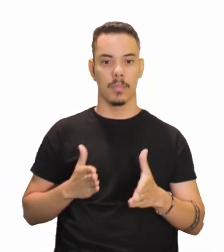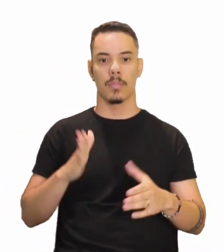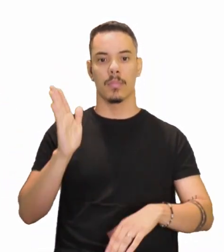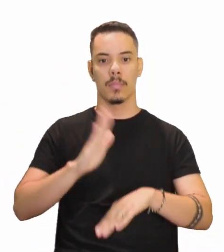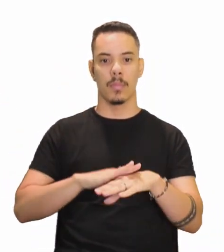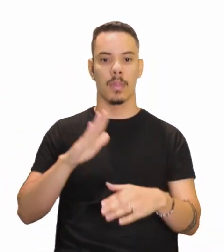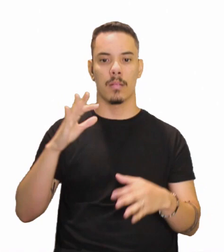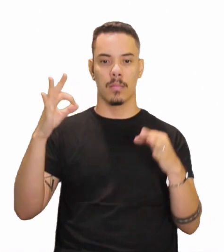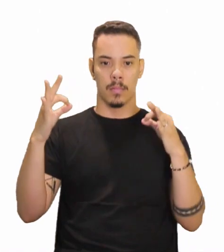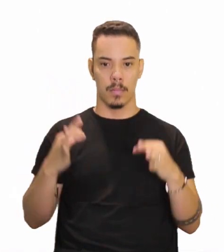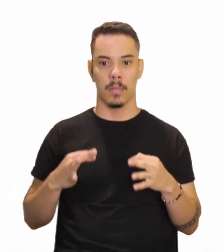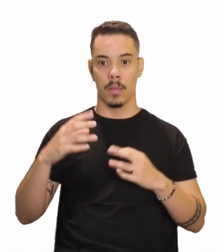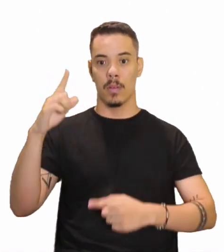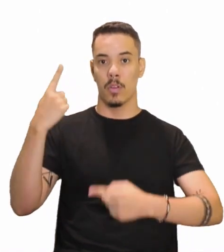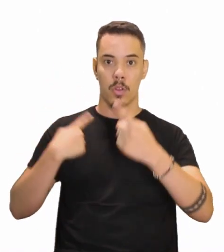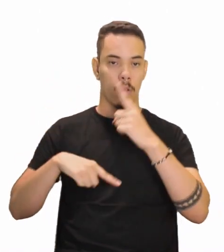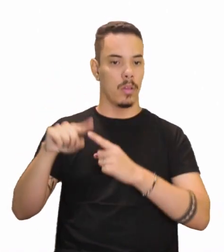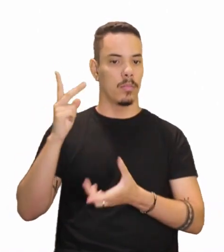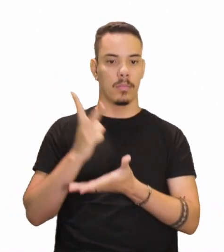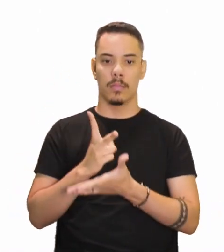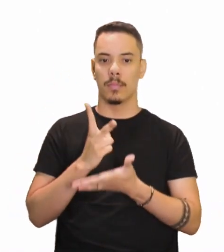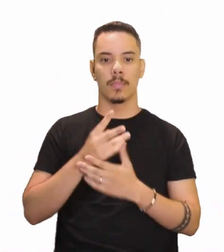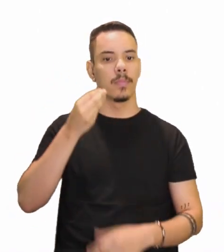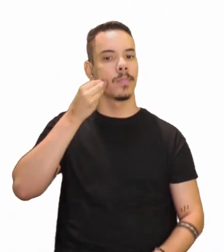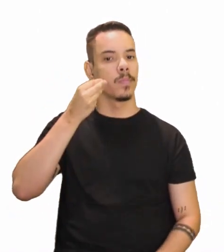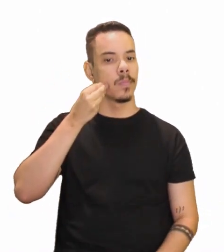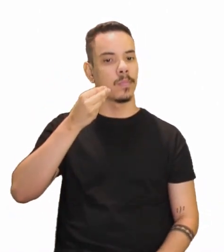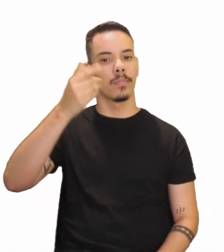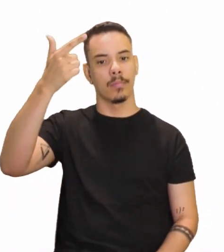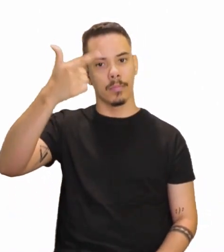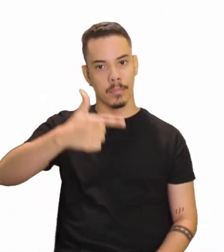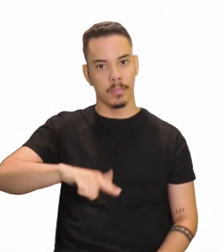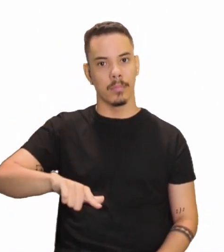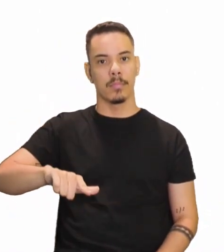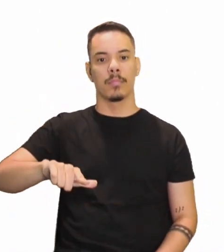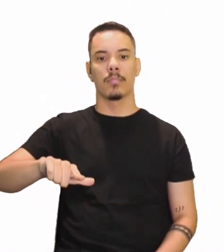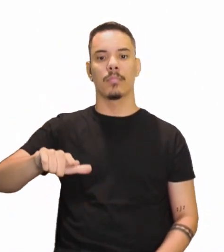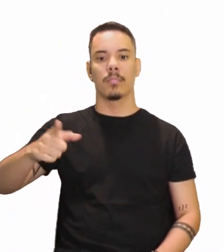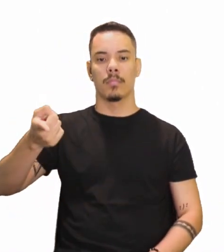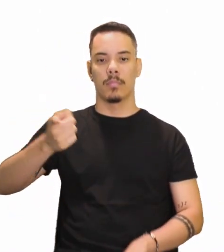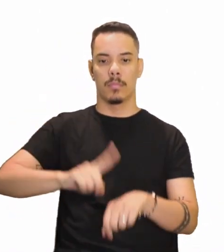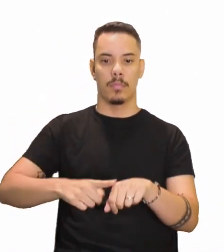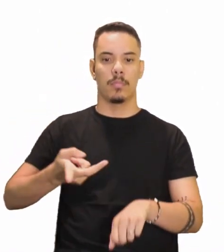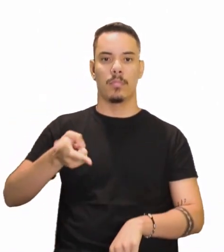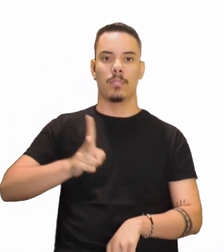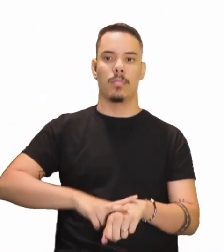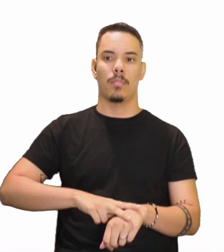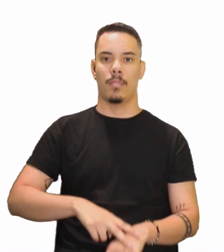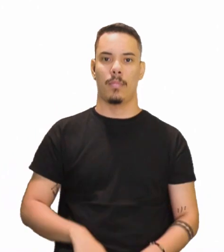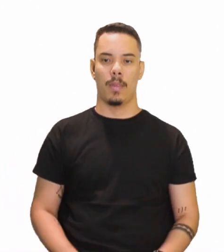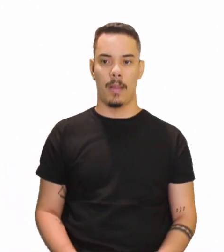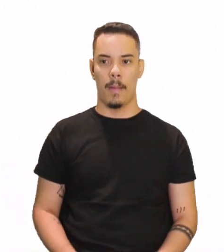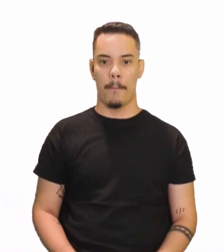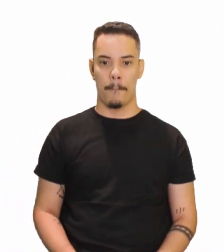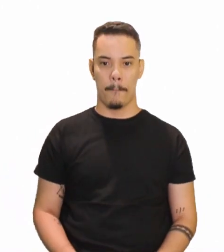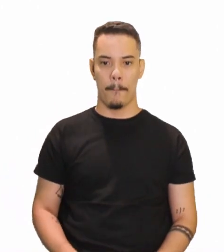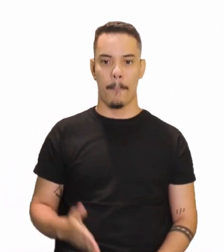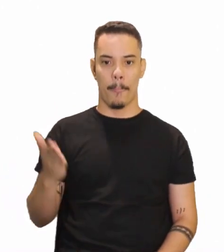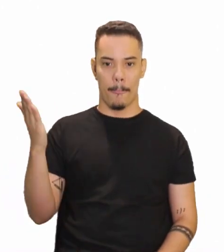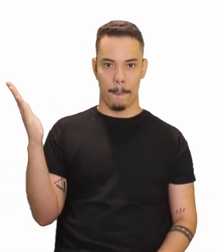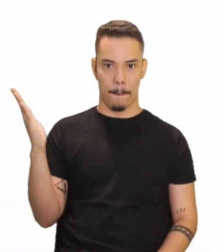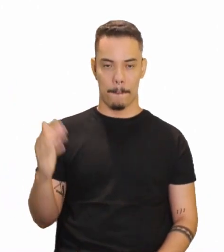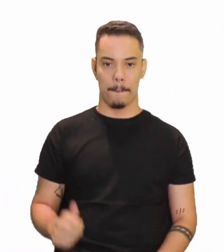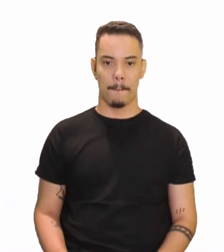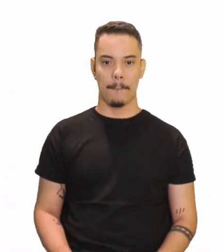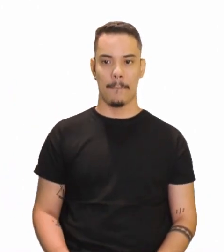o caminho mais certo para o sucesso sempre é sempre tentar apenar uma vez mais Thomas